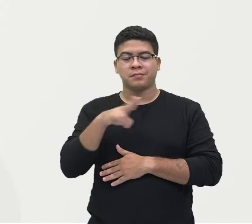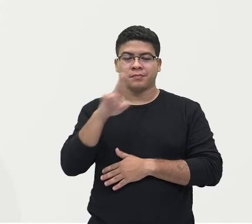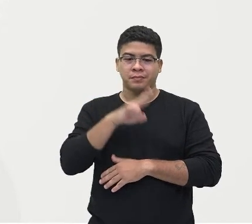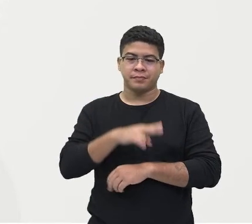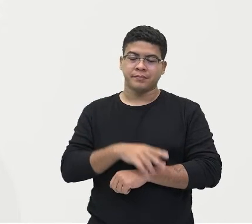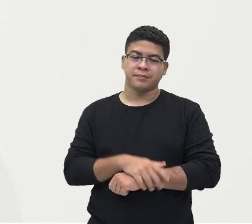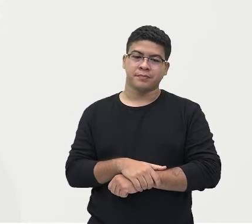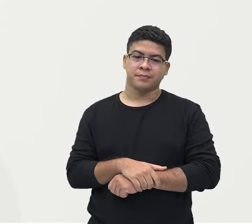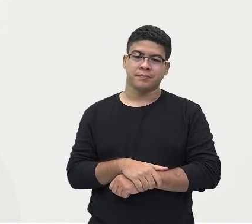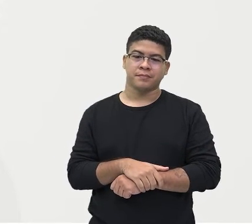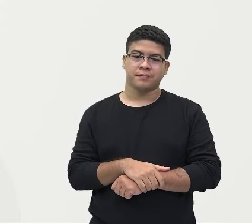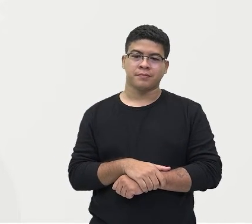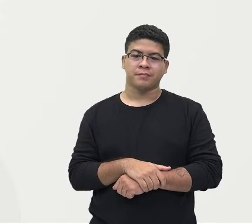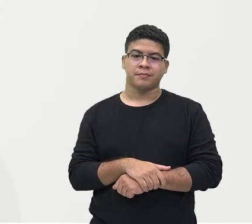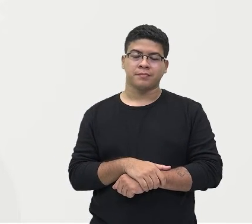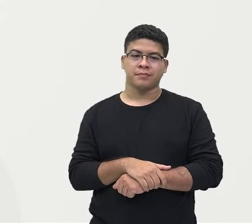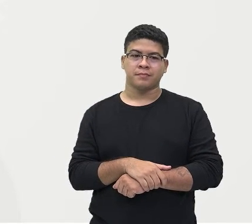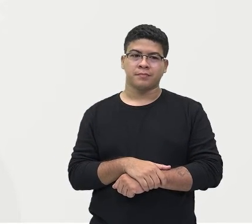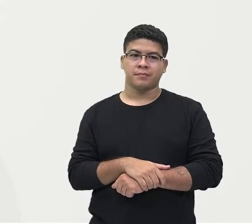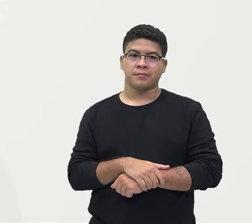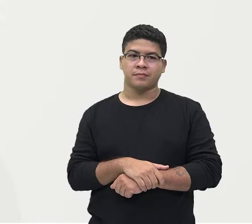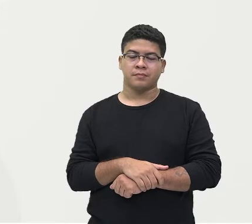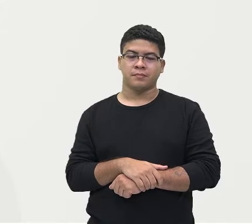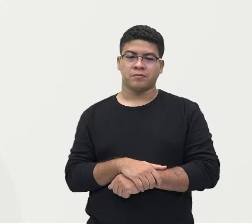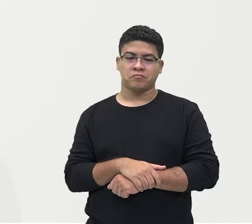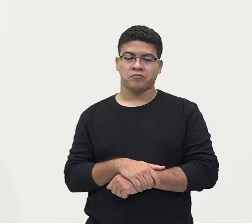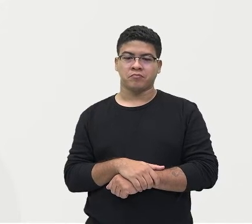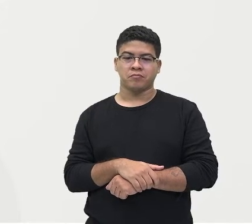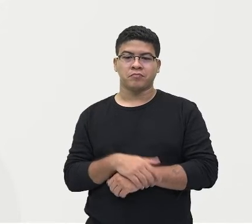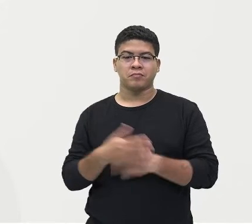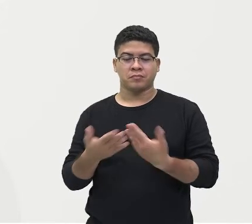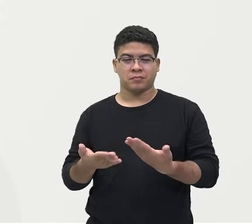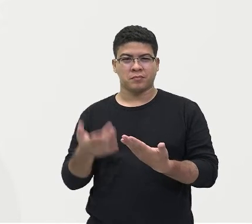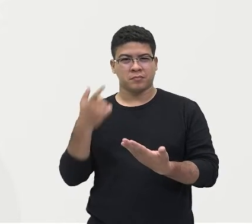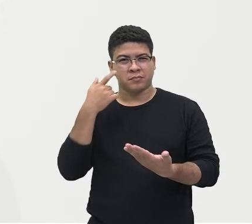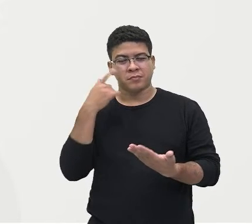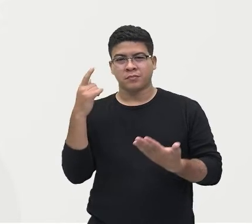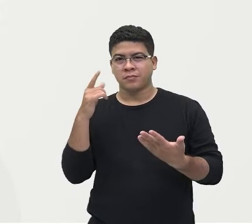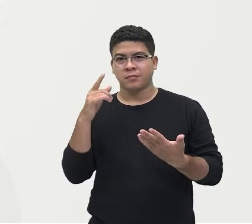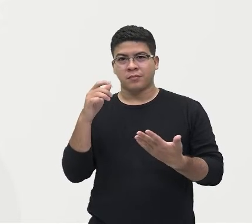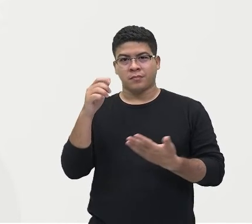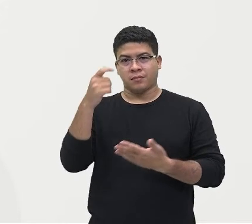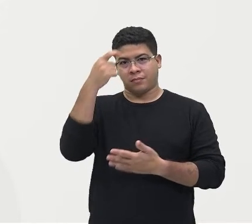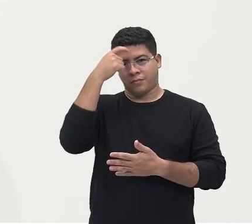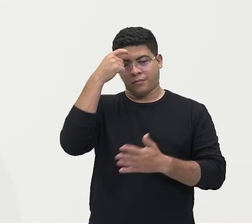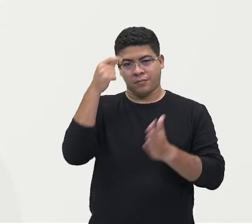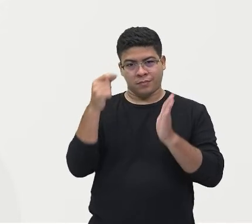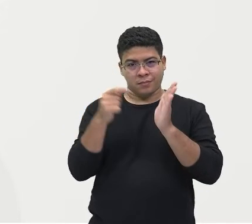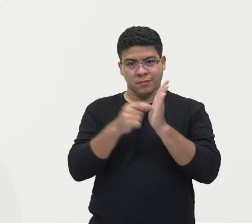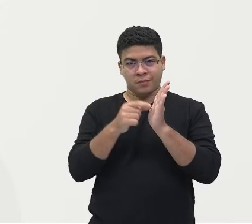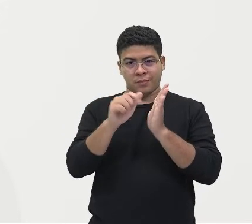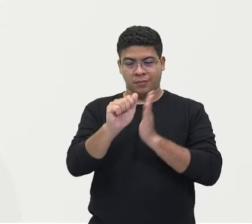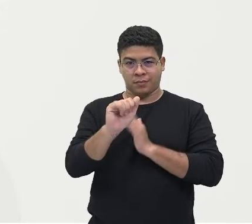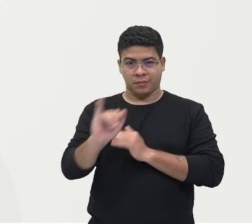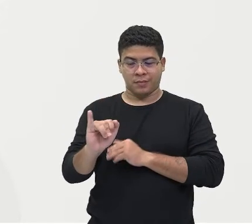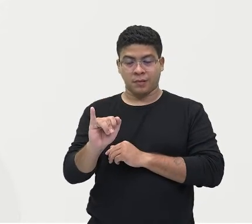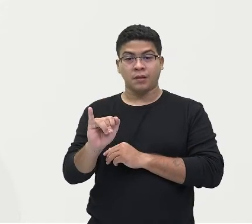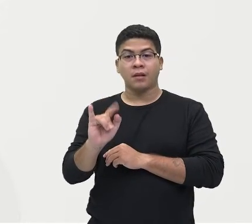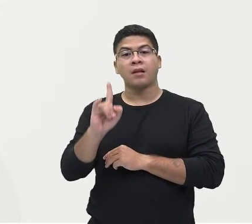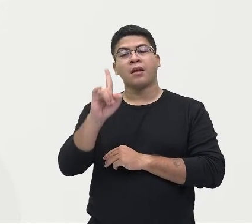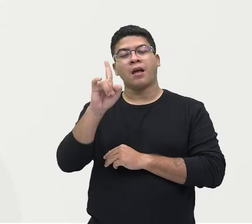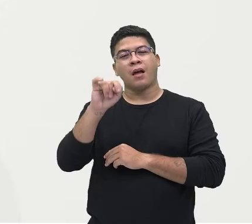for fraud detection. Então, esse tipo de inteligência artificial é utilizada pelo Twitter